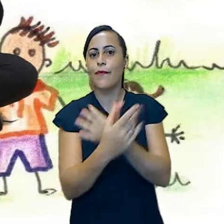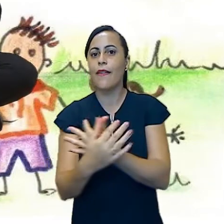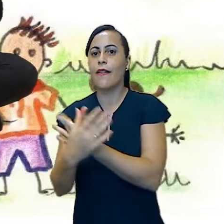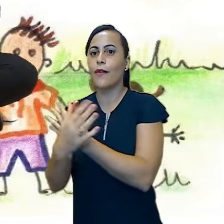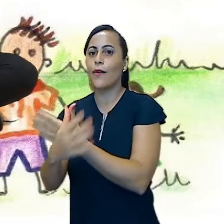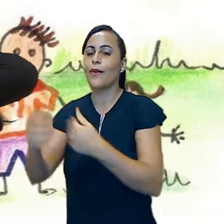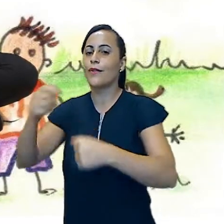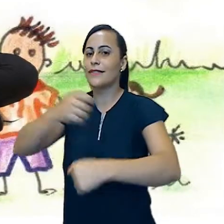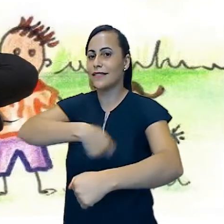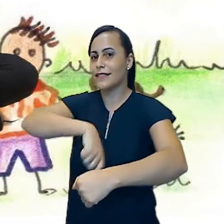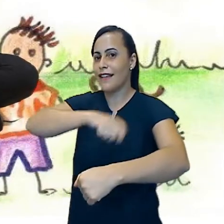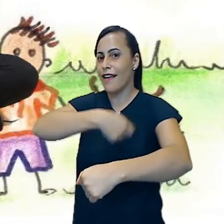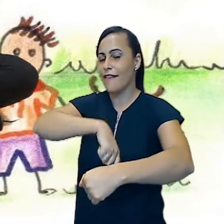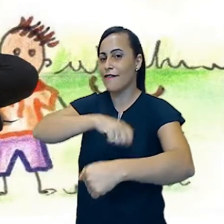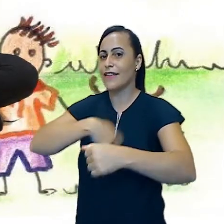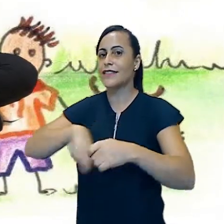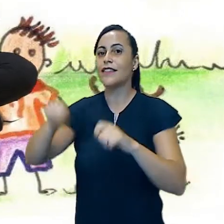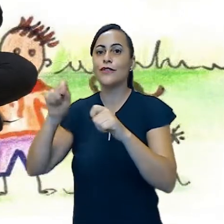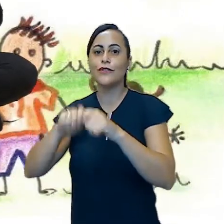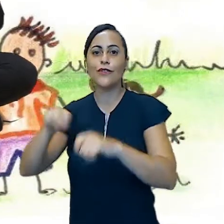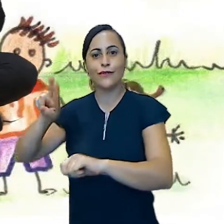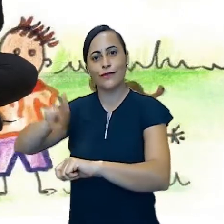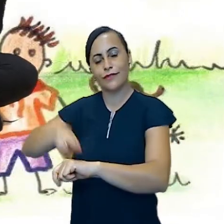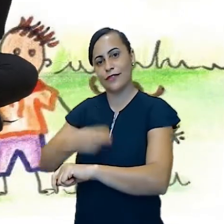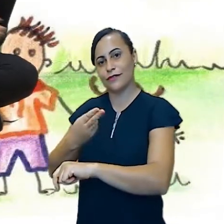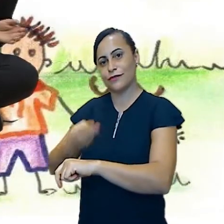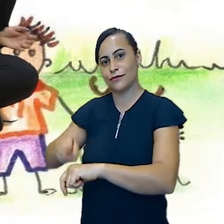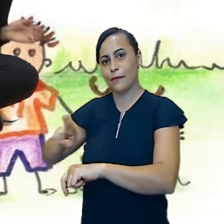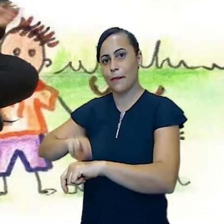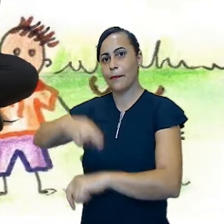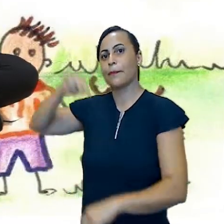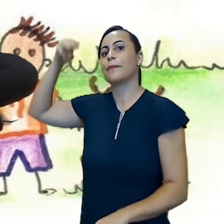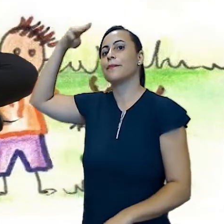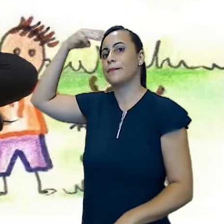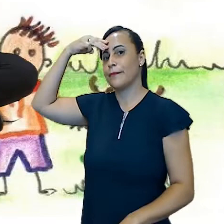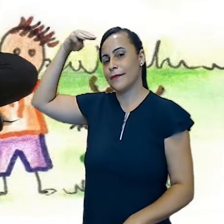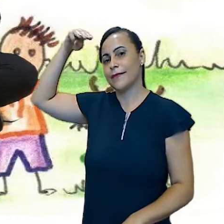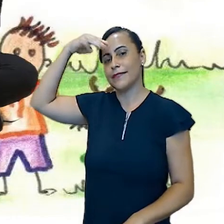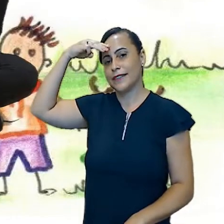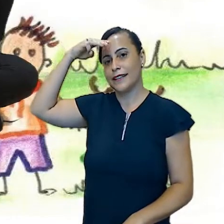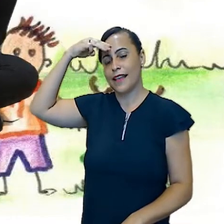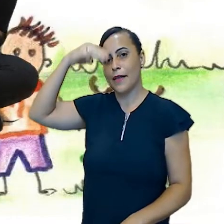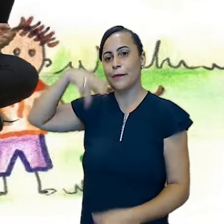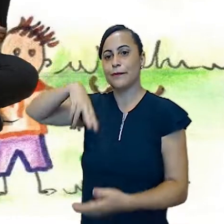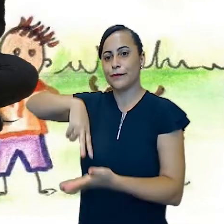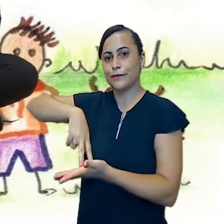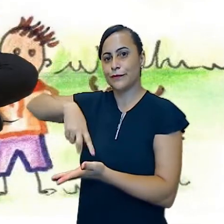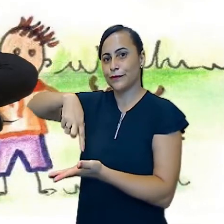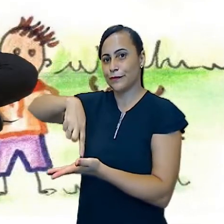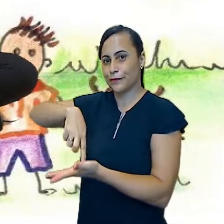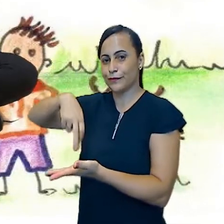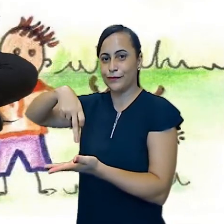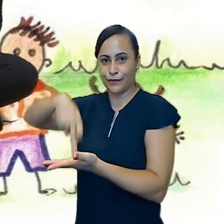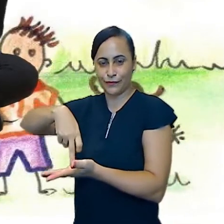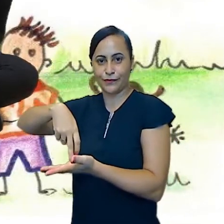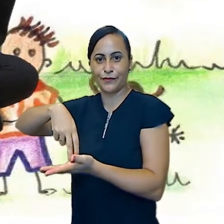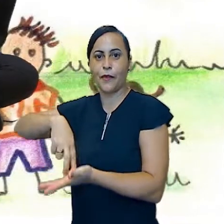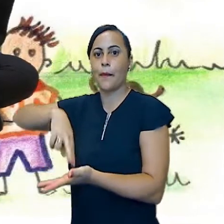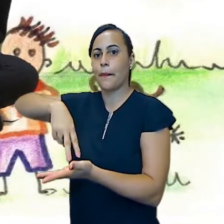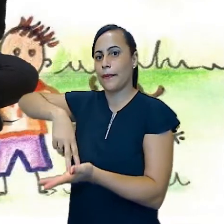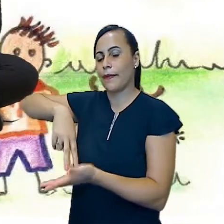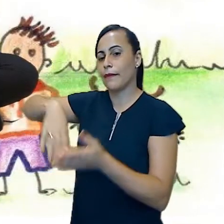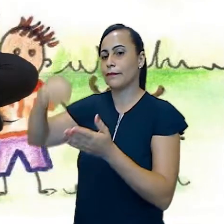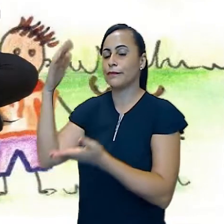Borboletinha tá na cozinha fazendo chocolate para a madrinha. Poti,